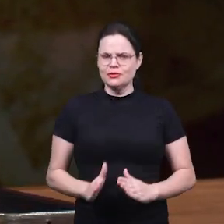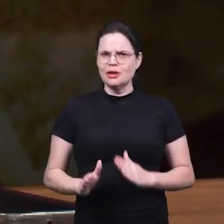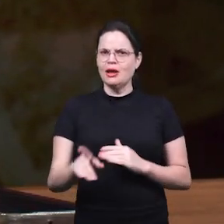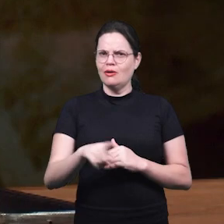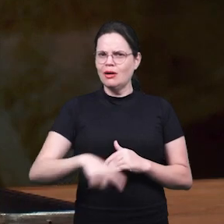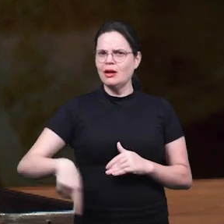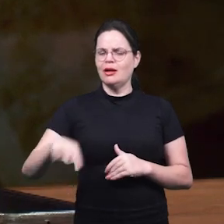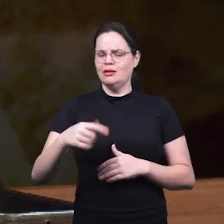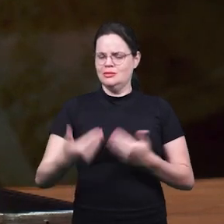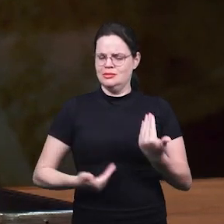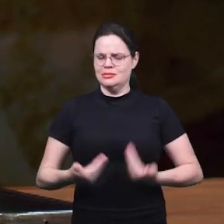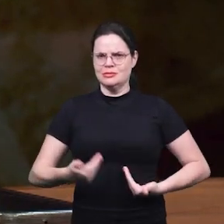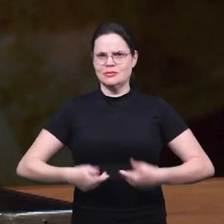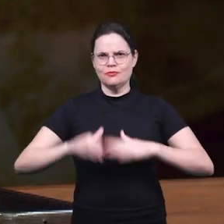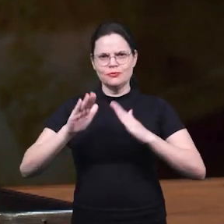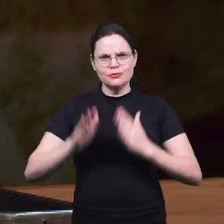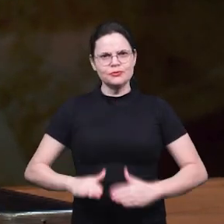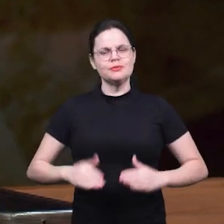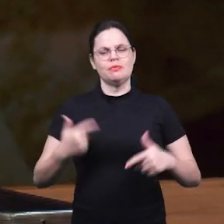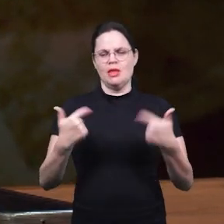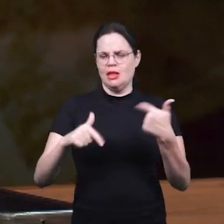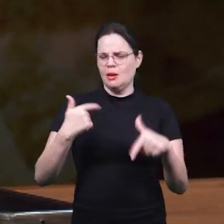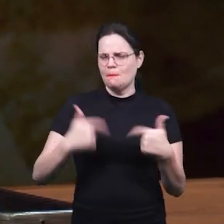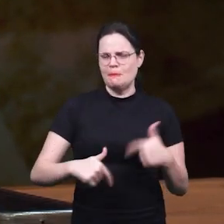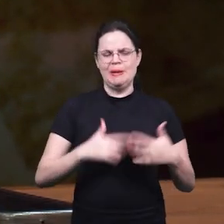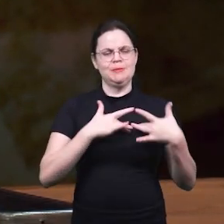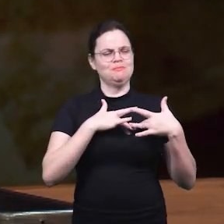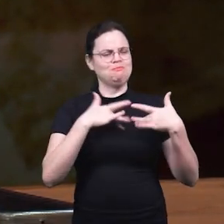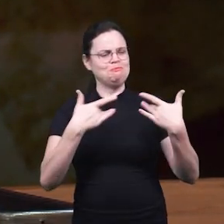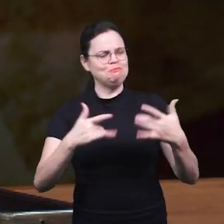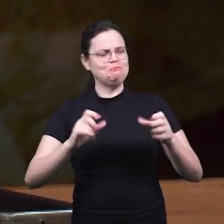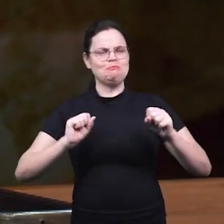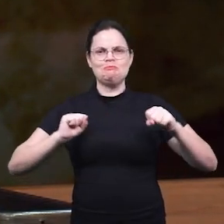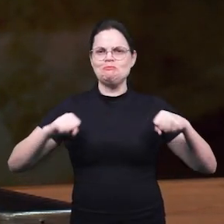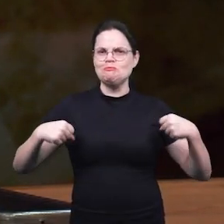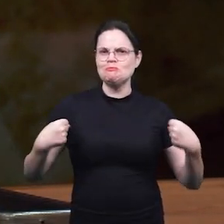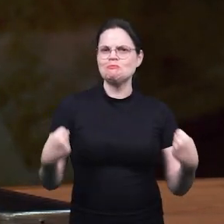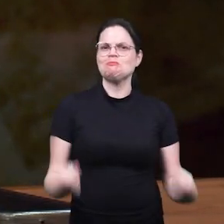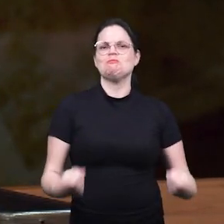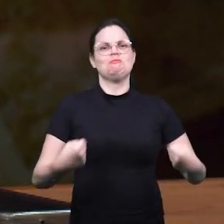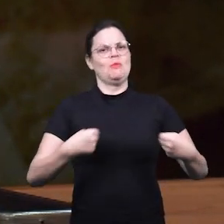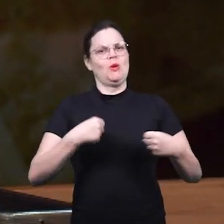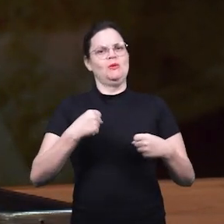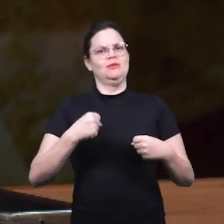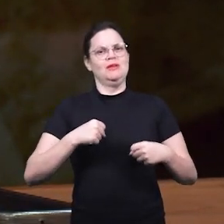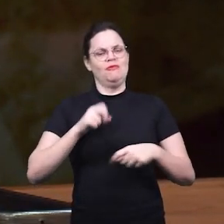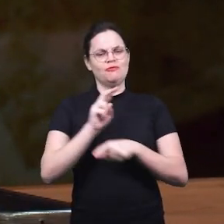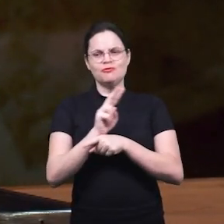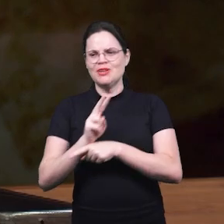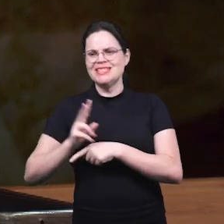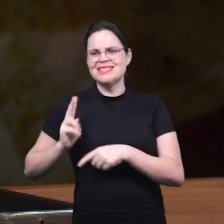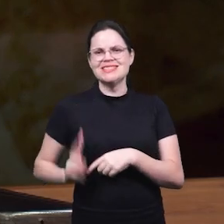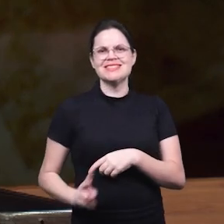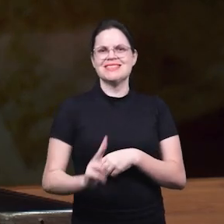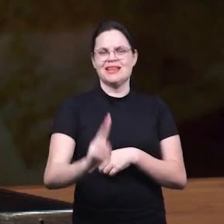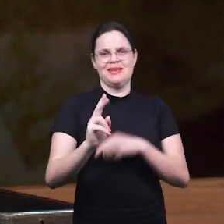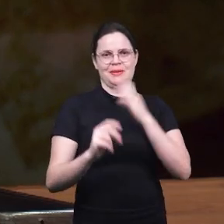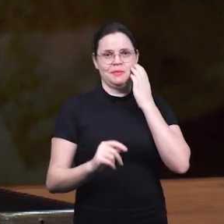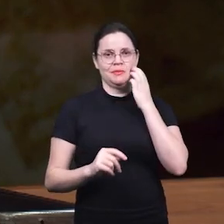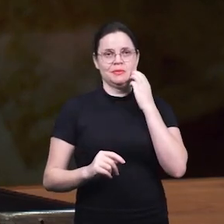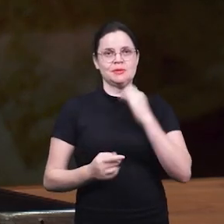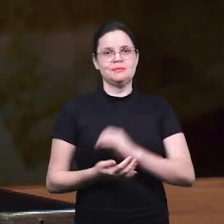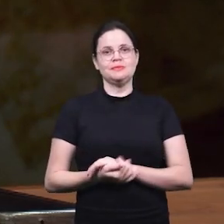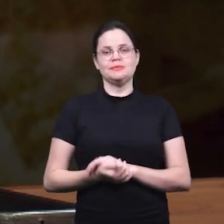trabalho, de dedicação, de vigílias. E nós líamos aquele texto lá da